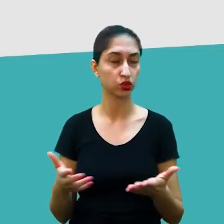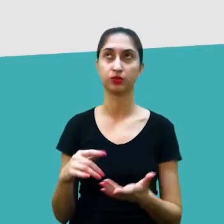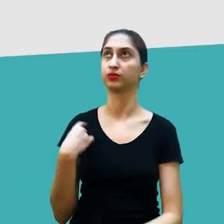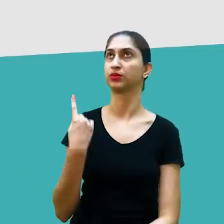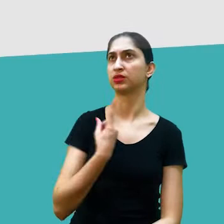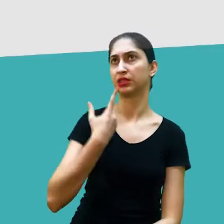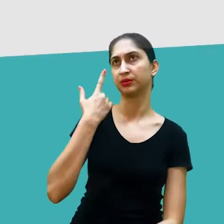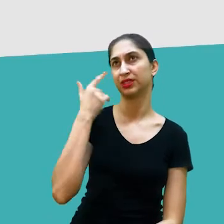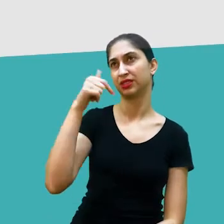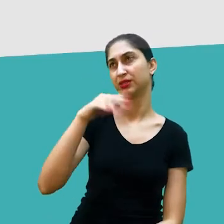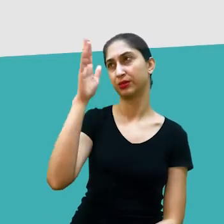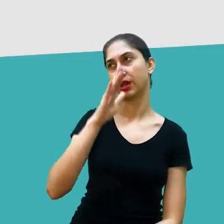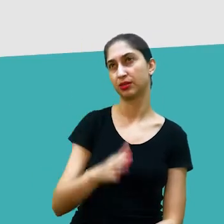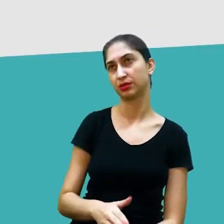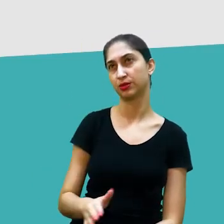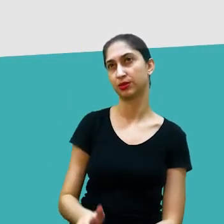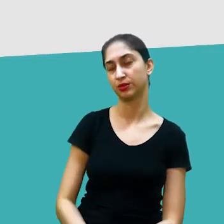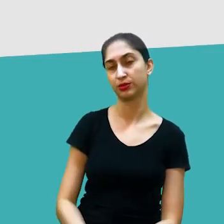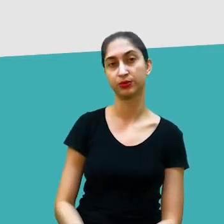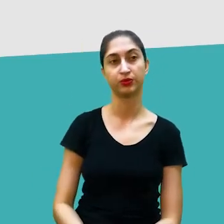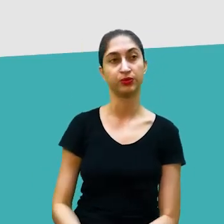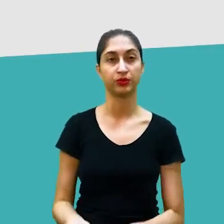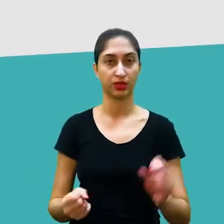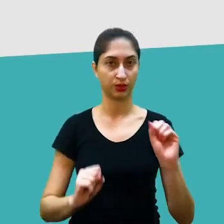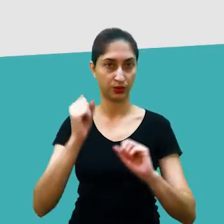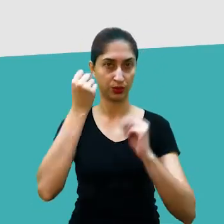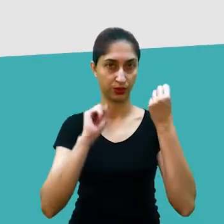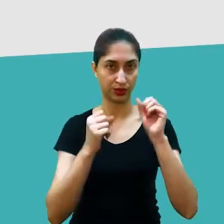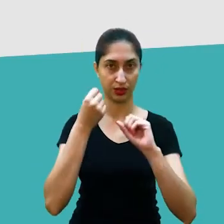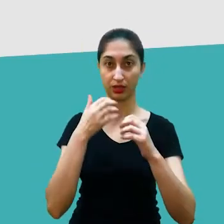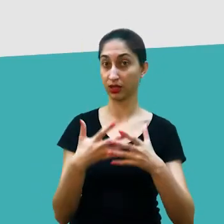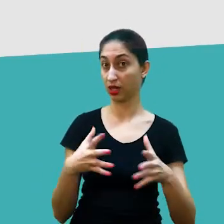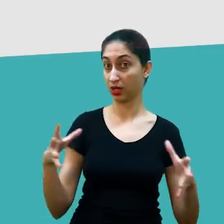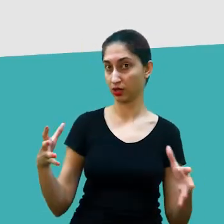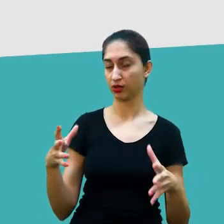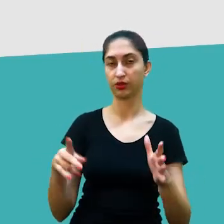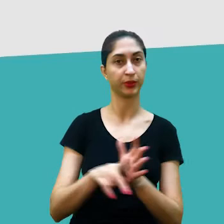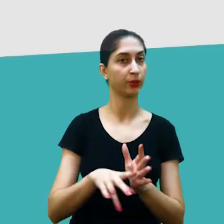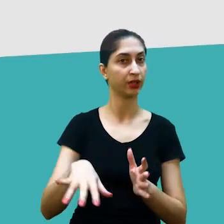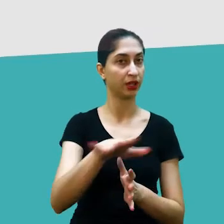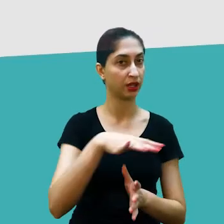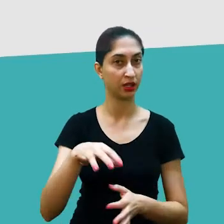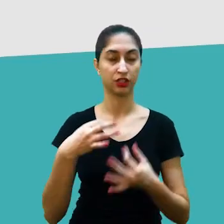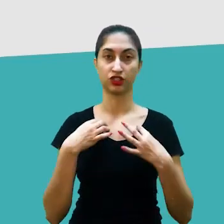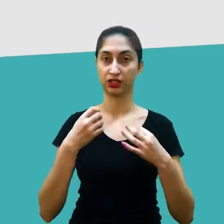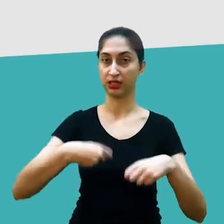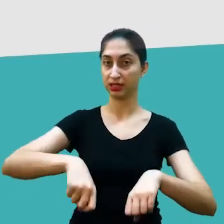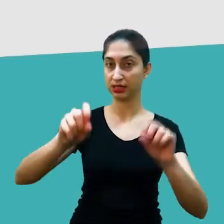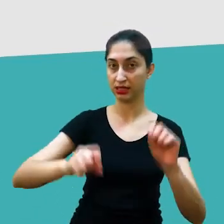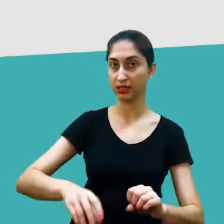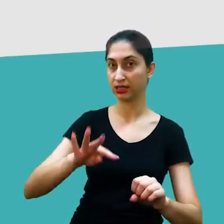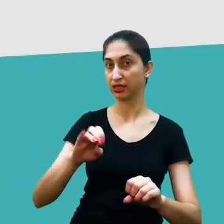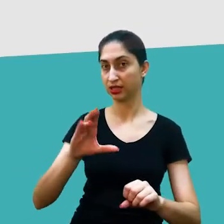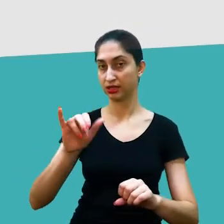em Brasil, né, que é uma indústria enorme, que é a indústria têxtil e da cadeia